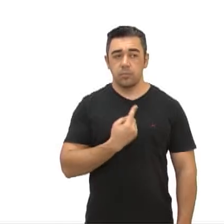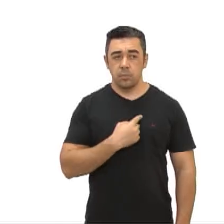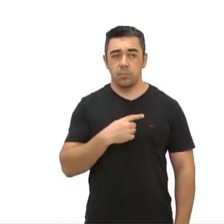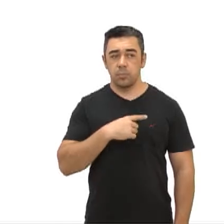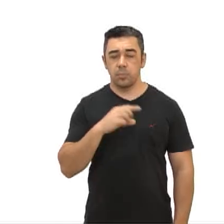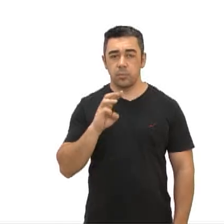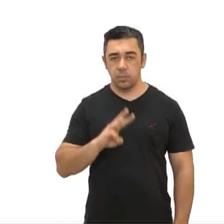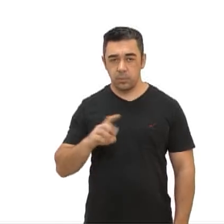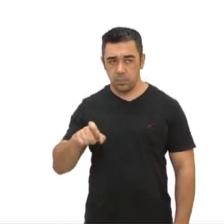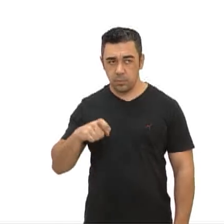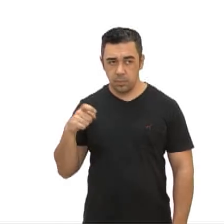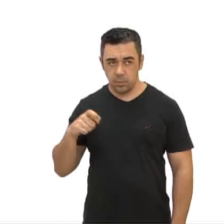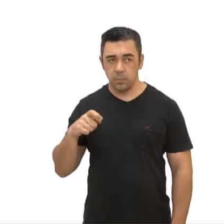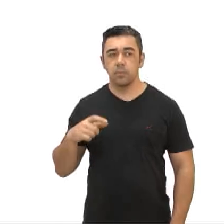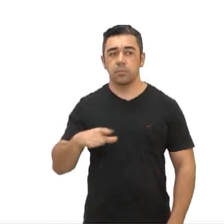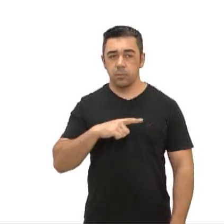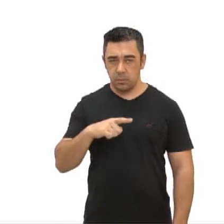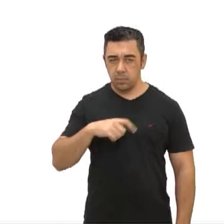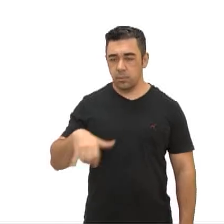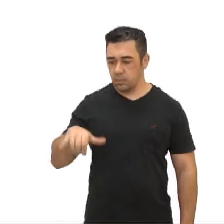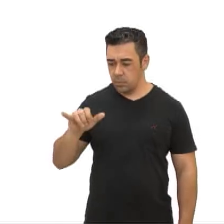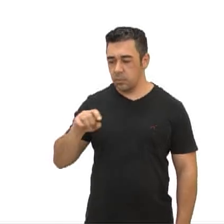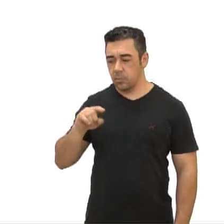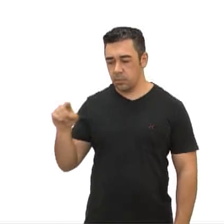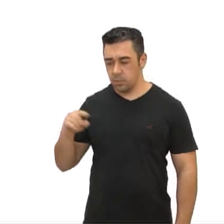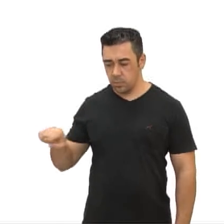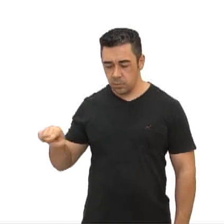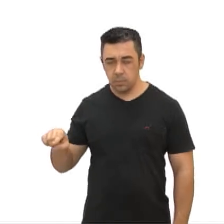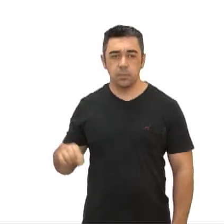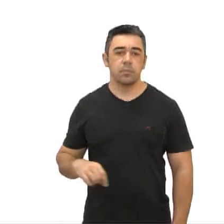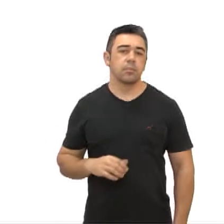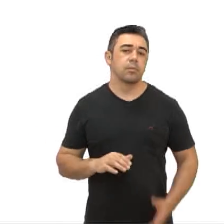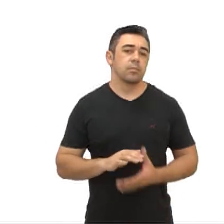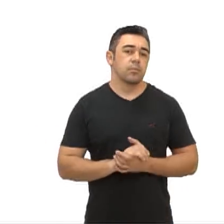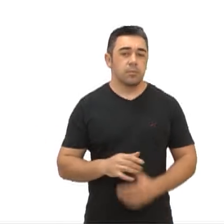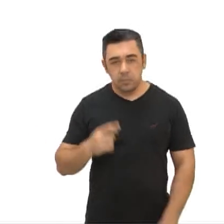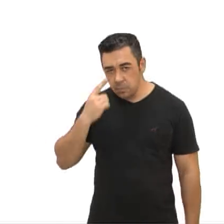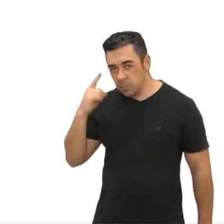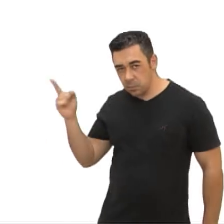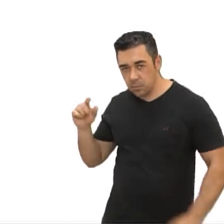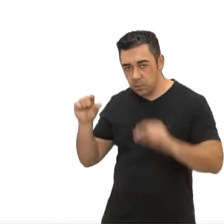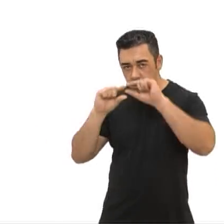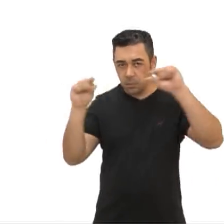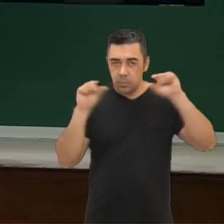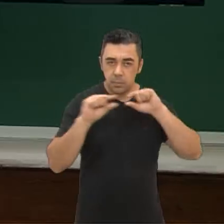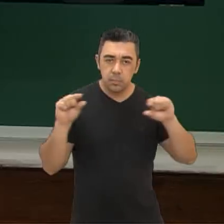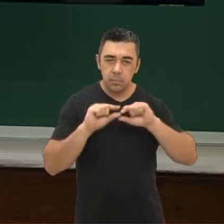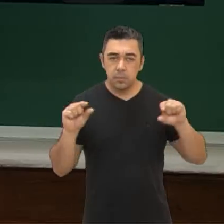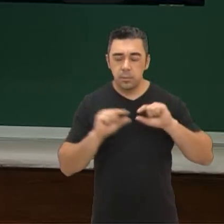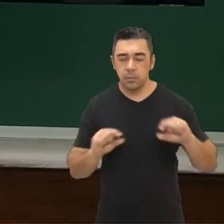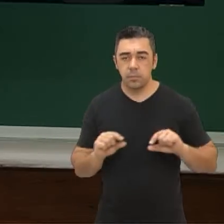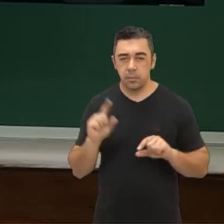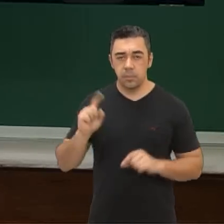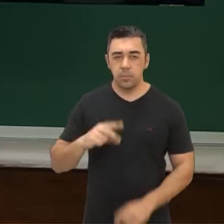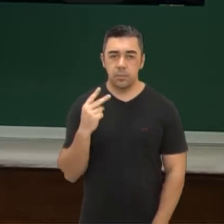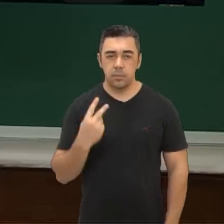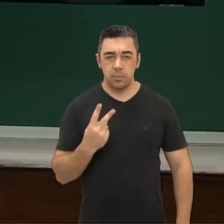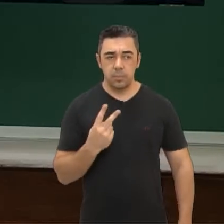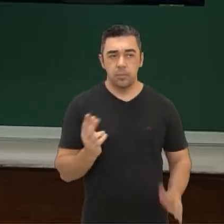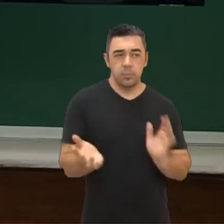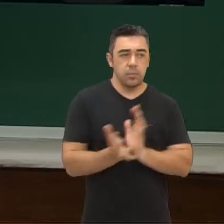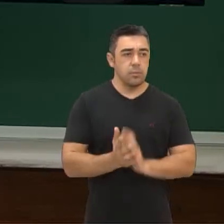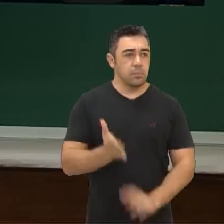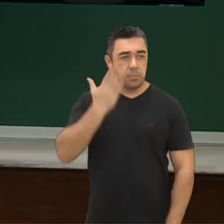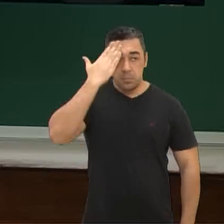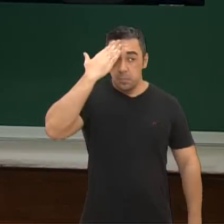beabá. Vou ensinando o alfabeto e vocês vão decorar. A, B, C, D, E, F, G, H, I, J, K,